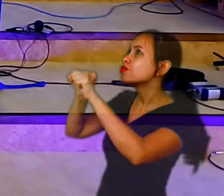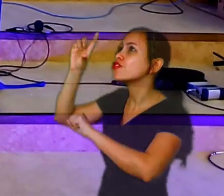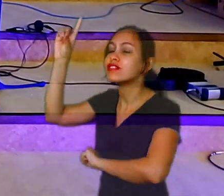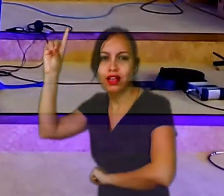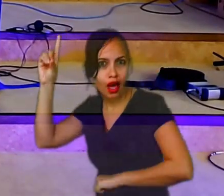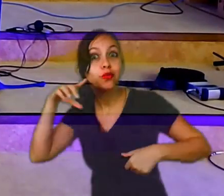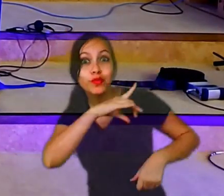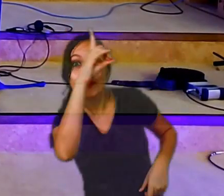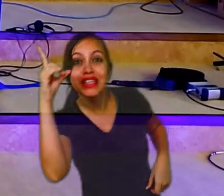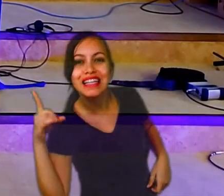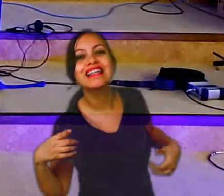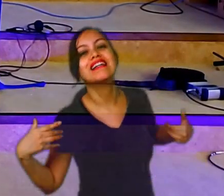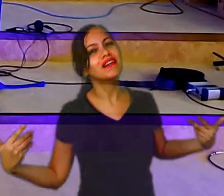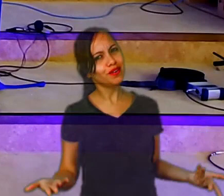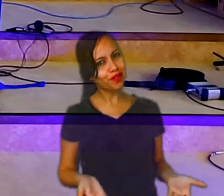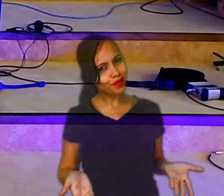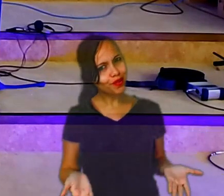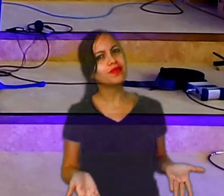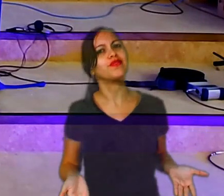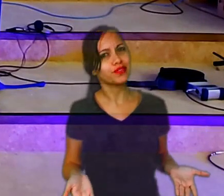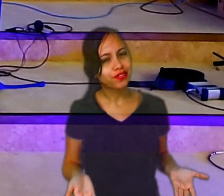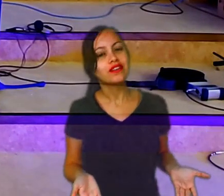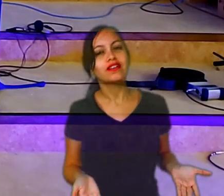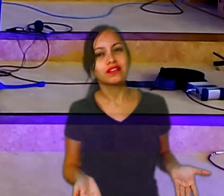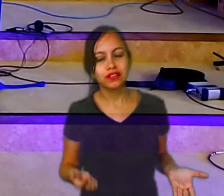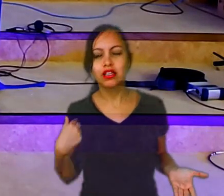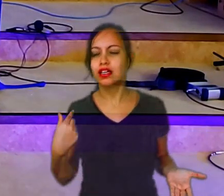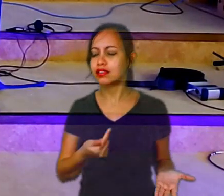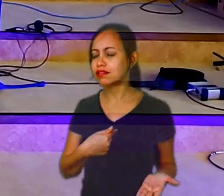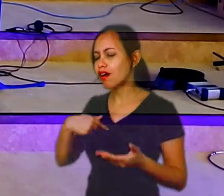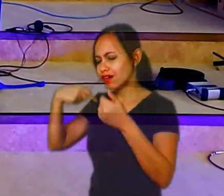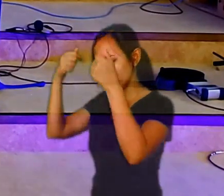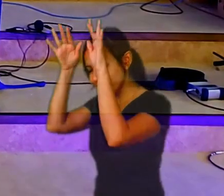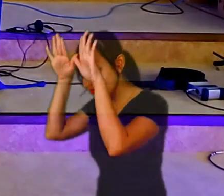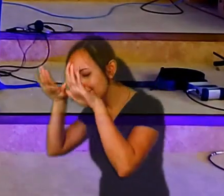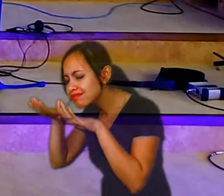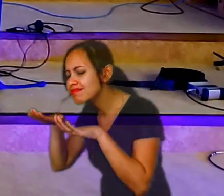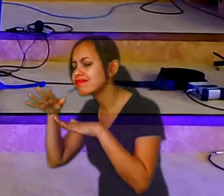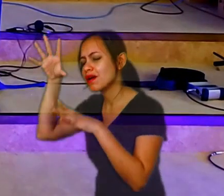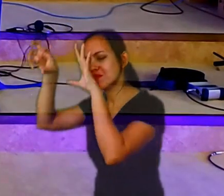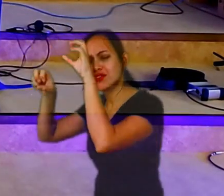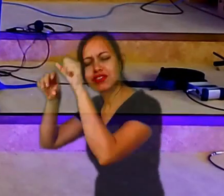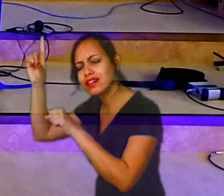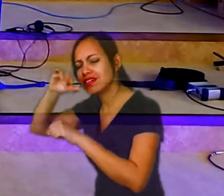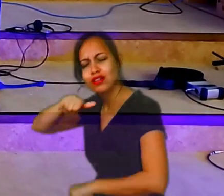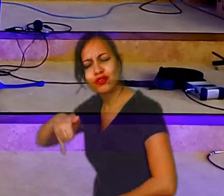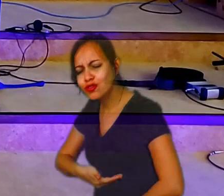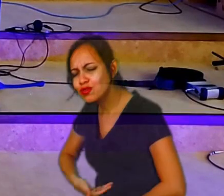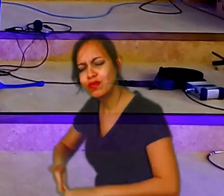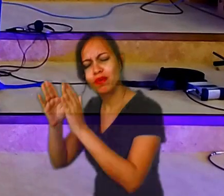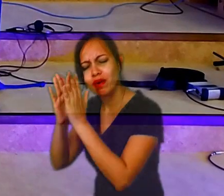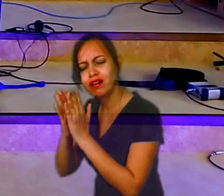O dia é hoje da gente buscar o Senhor, de nos derramarmos diante dEle, buscar a sua face e confiar